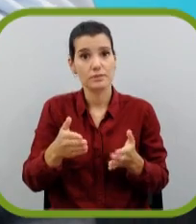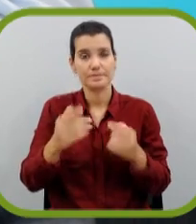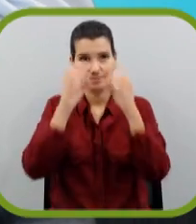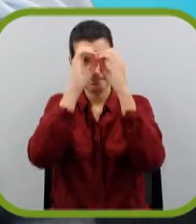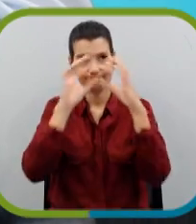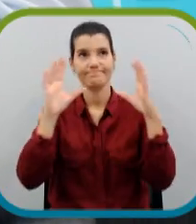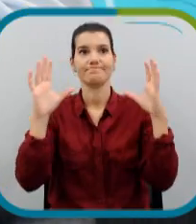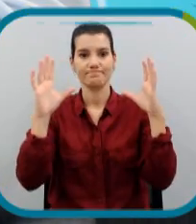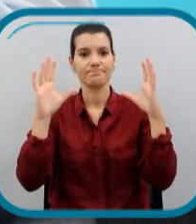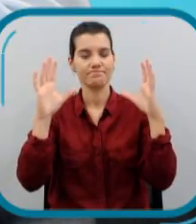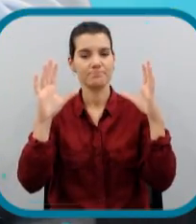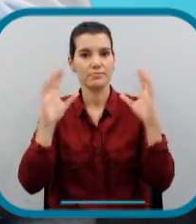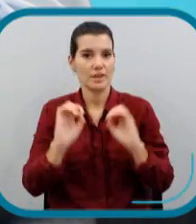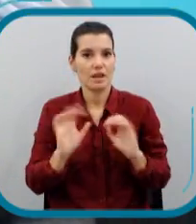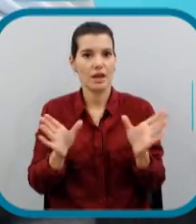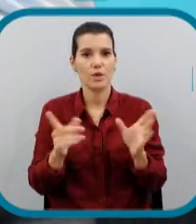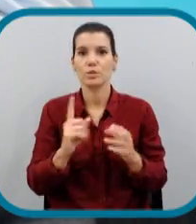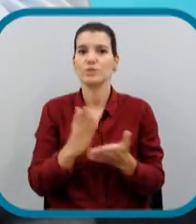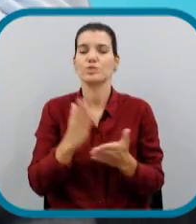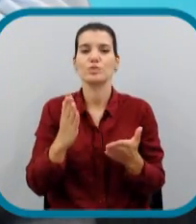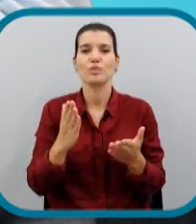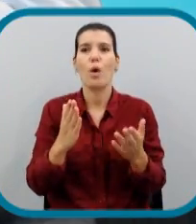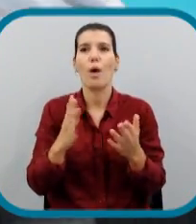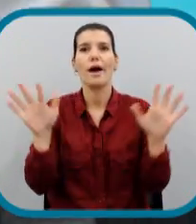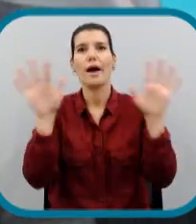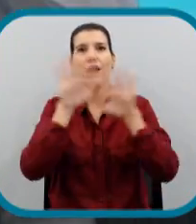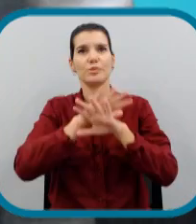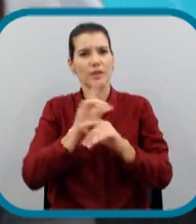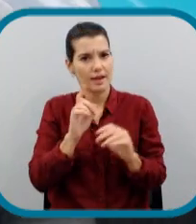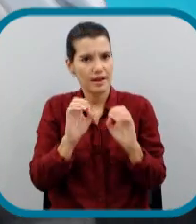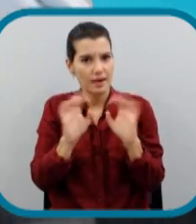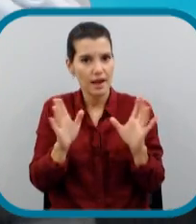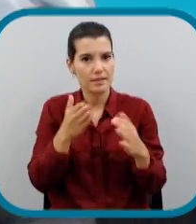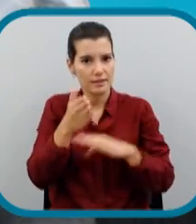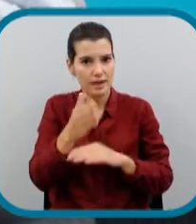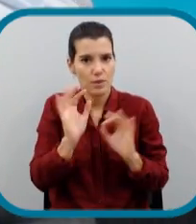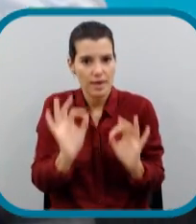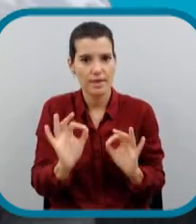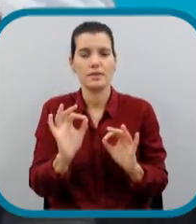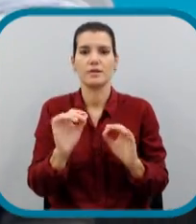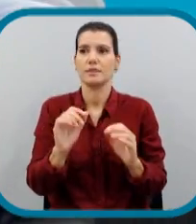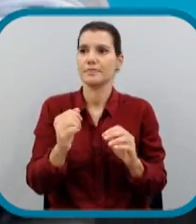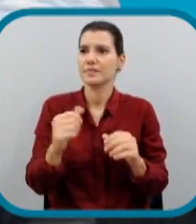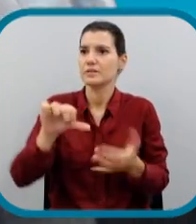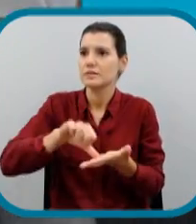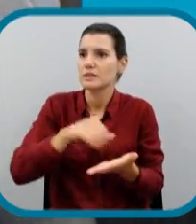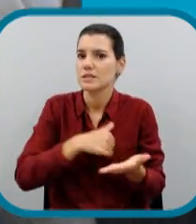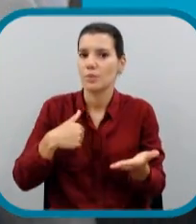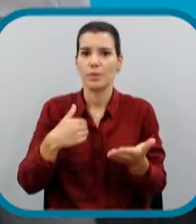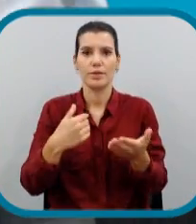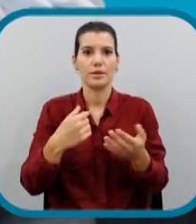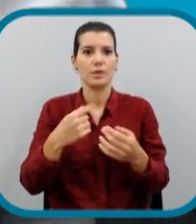mas para isso também é preciso ter a noção clara. Isto não é só ao nível abstrato, é concreto, numa empresa, numa organização, num